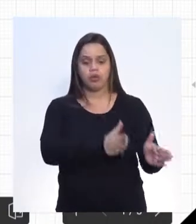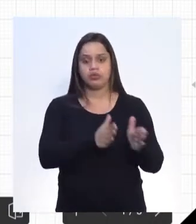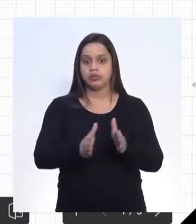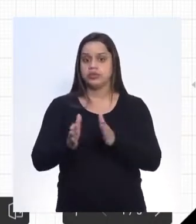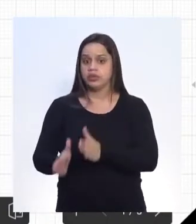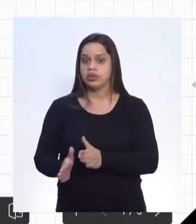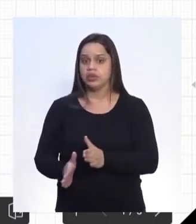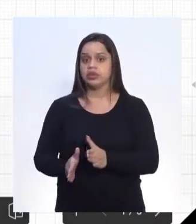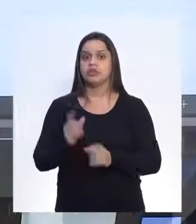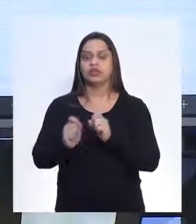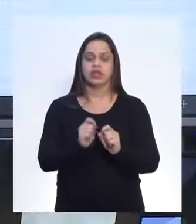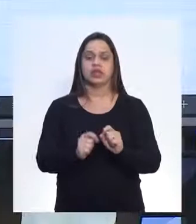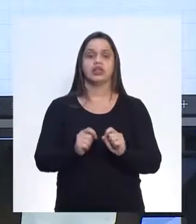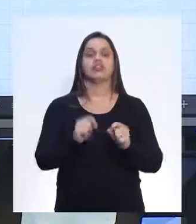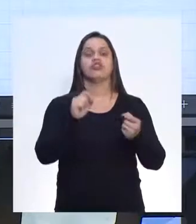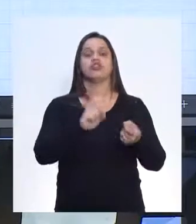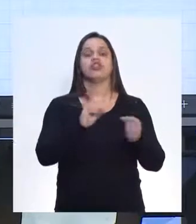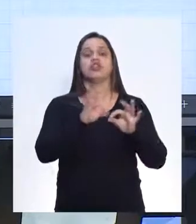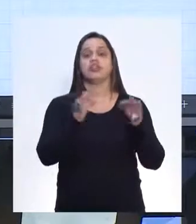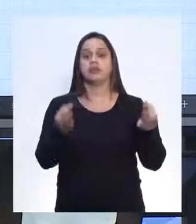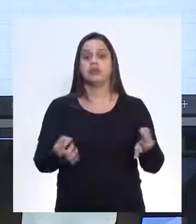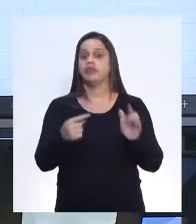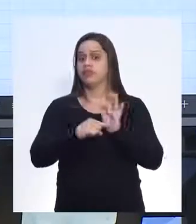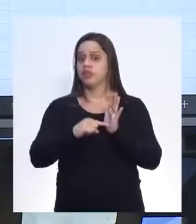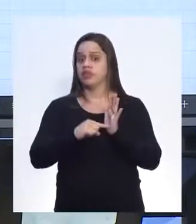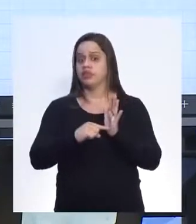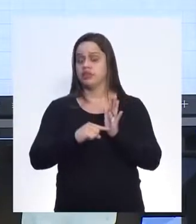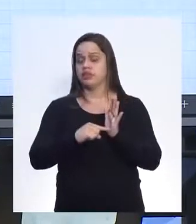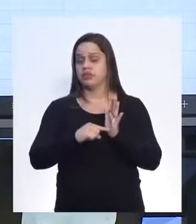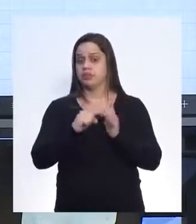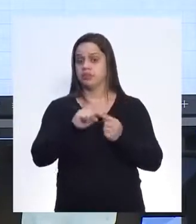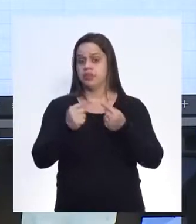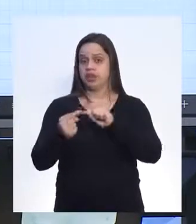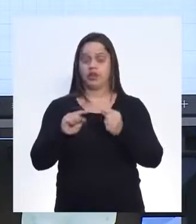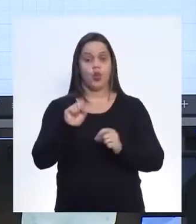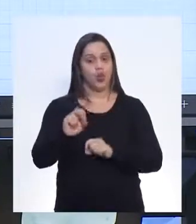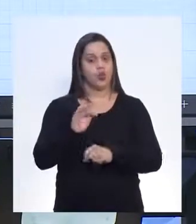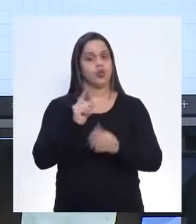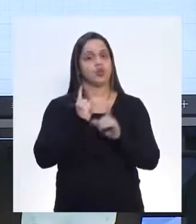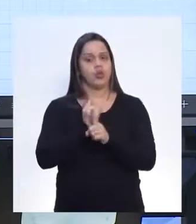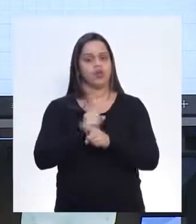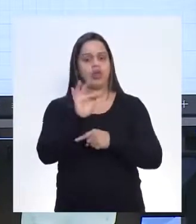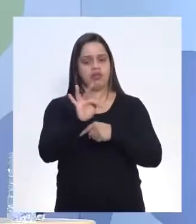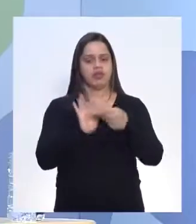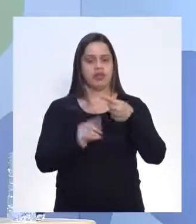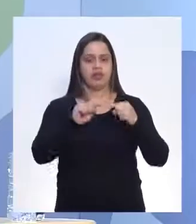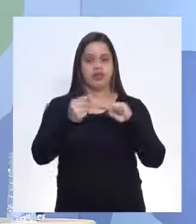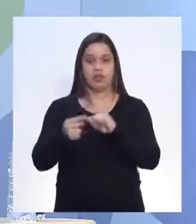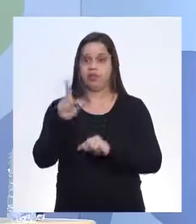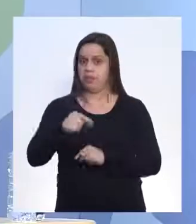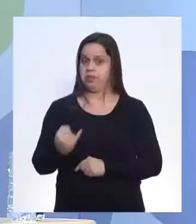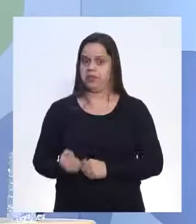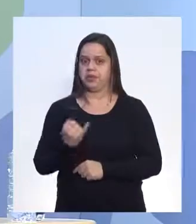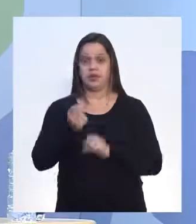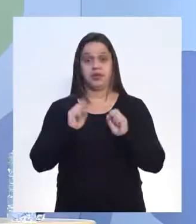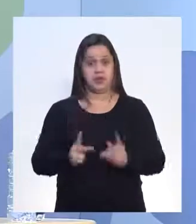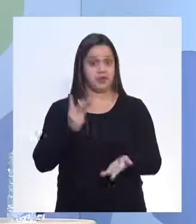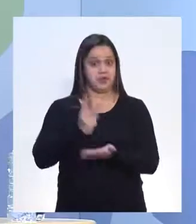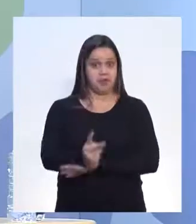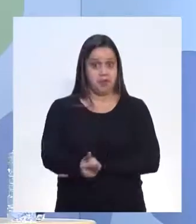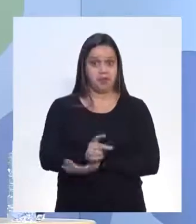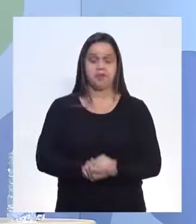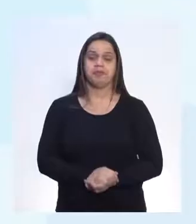processo de simplificação ou encontrar as frações equivalentes. Ele é extremamente importante. Tudo bem? Certo. Vamos lá? Olha